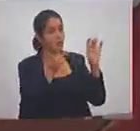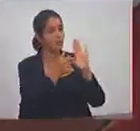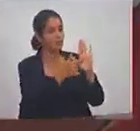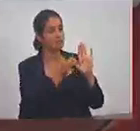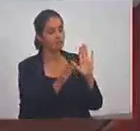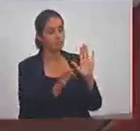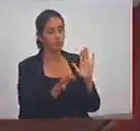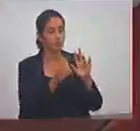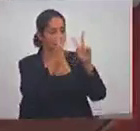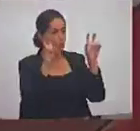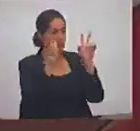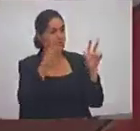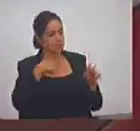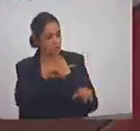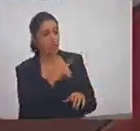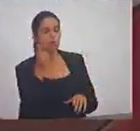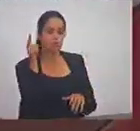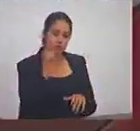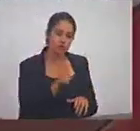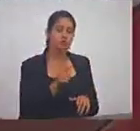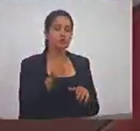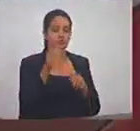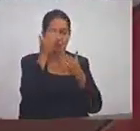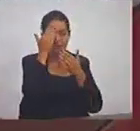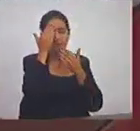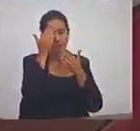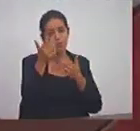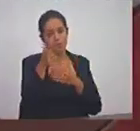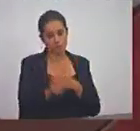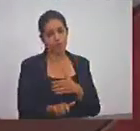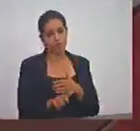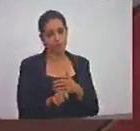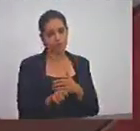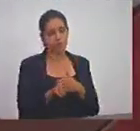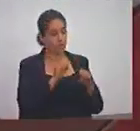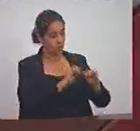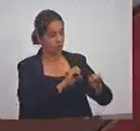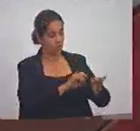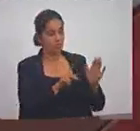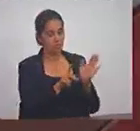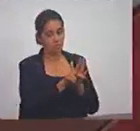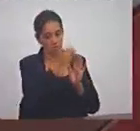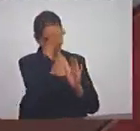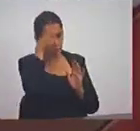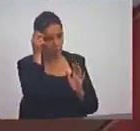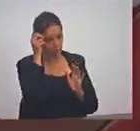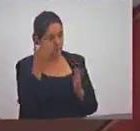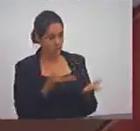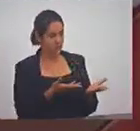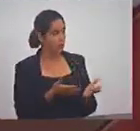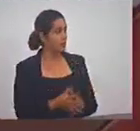vez, agradecendo o seu trabalho em prol da educação de Votuporanga. Concede uma parte, não,